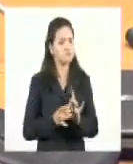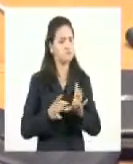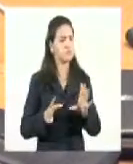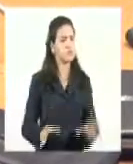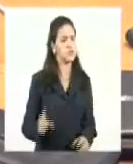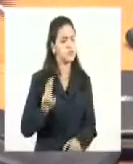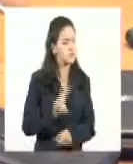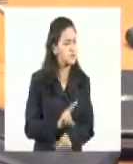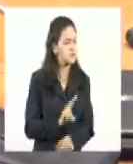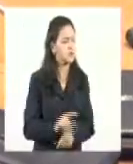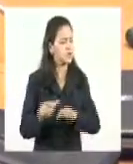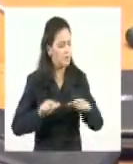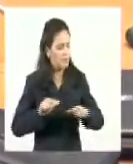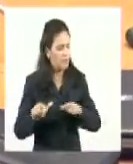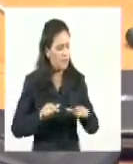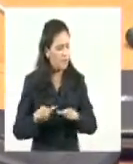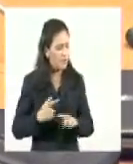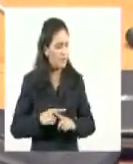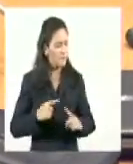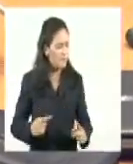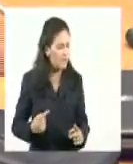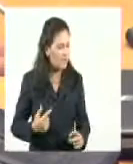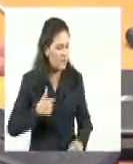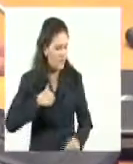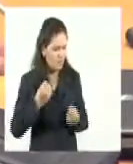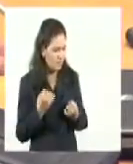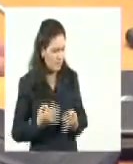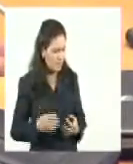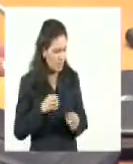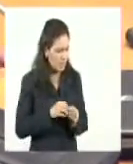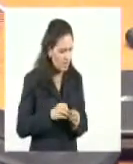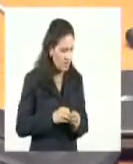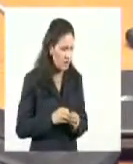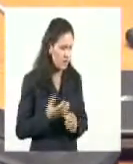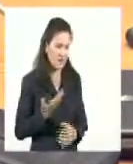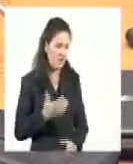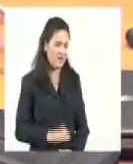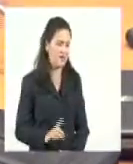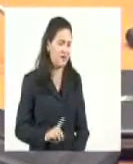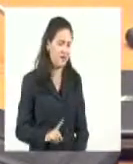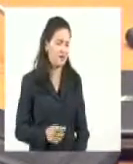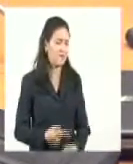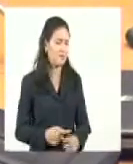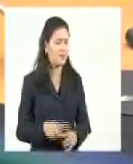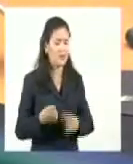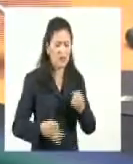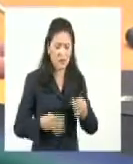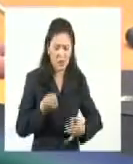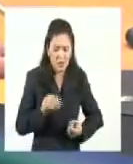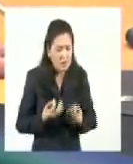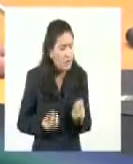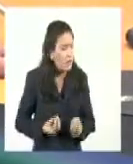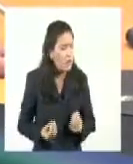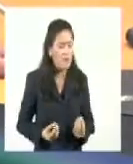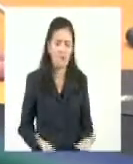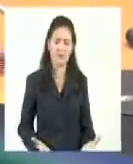estamos trabalhando, mas não me peça para falar esse negócio do Detran, governador. Eu não tenho como explicar aqueles atestados,